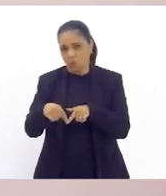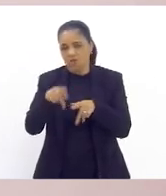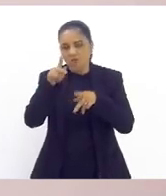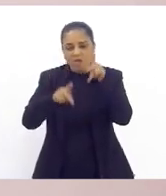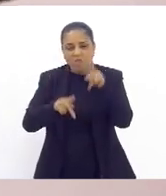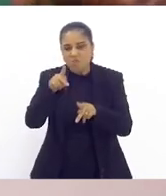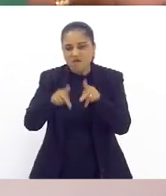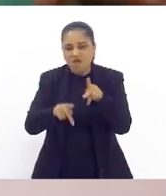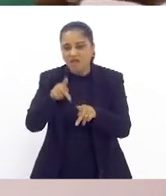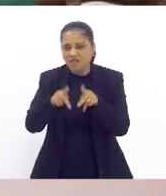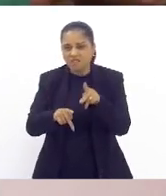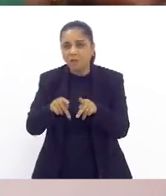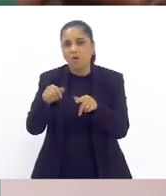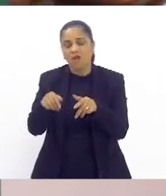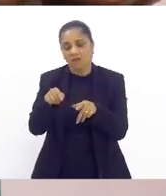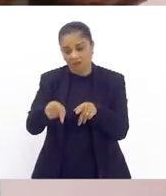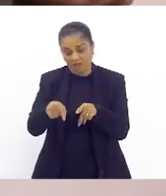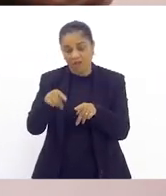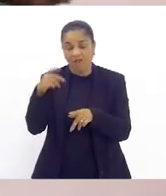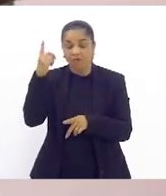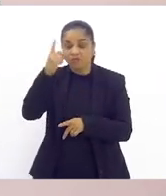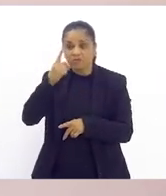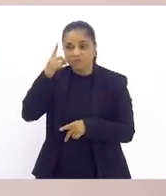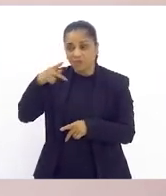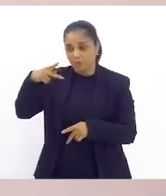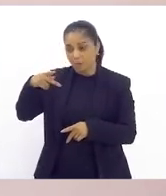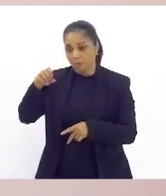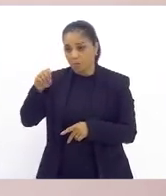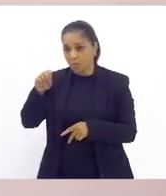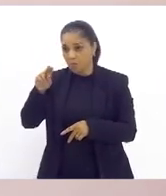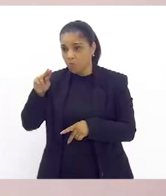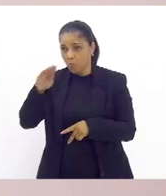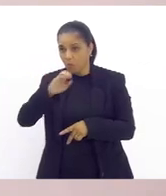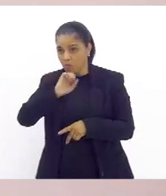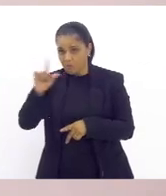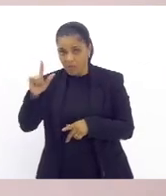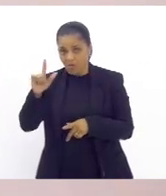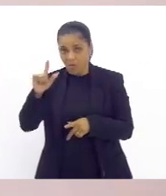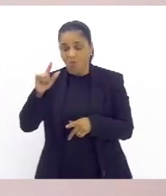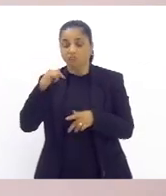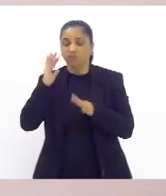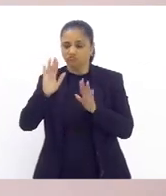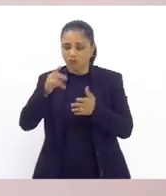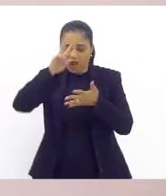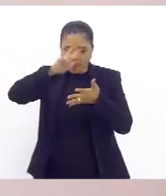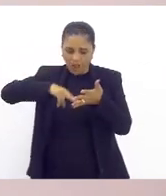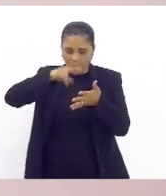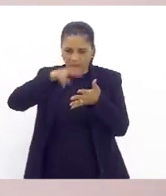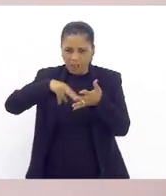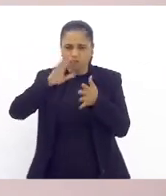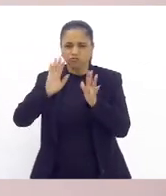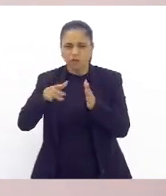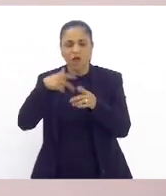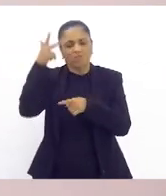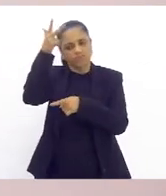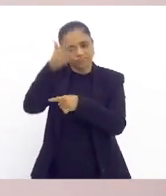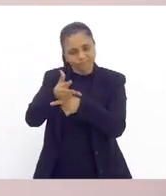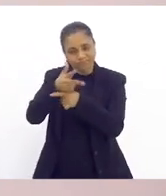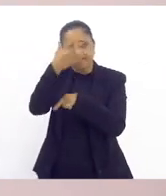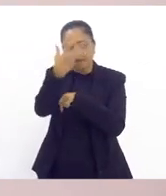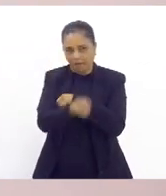população Deputado Felipe pobel leu aqui o meu Ofício com todas as demandas não vou rezar porque todo mundo já ouviu está gravado em vídeo